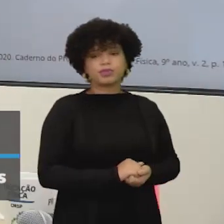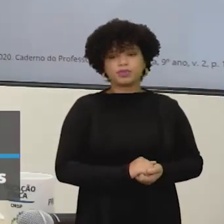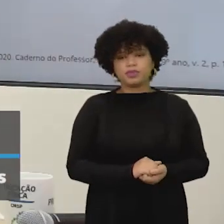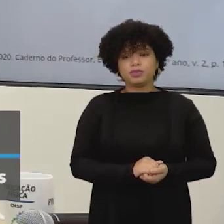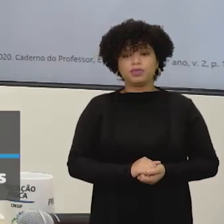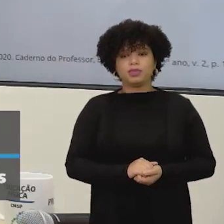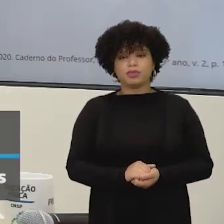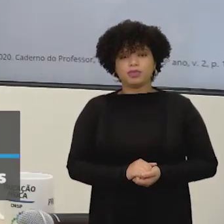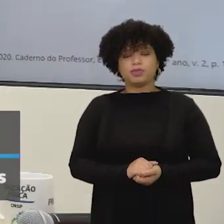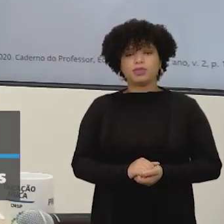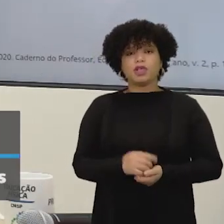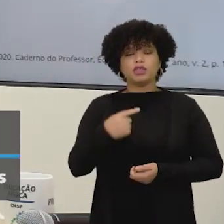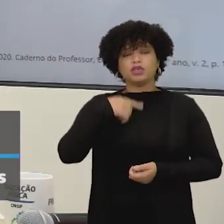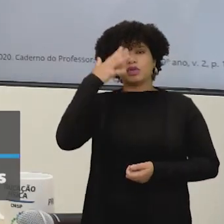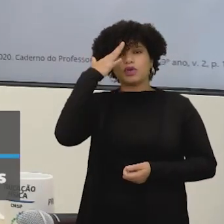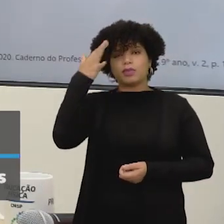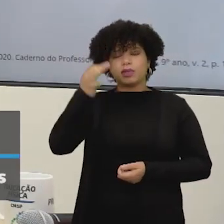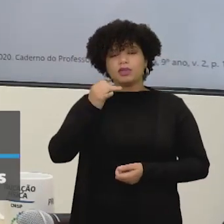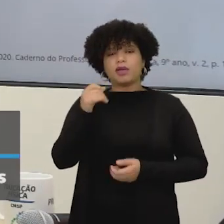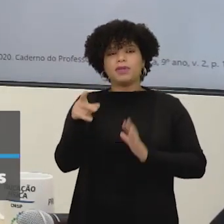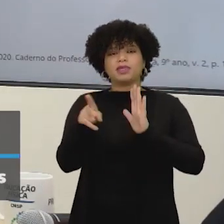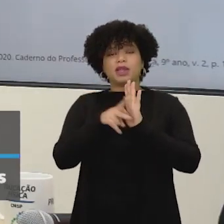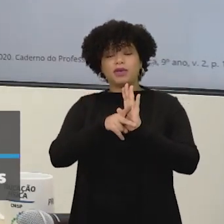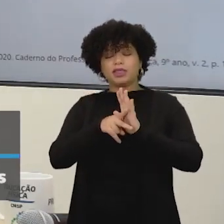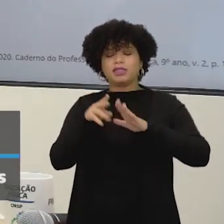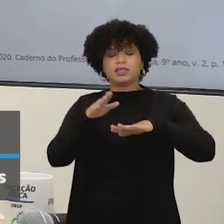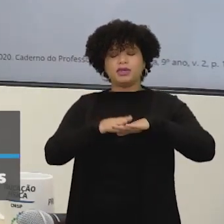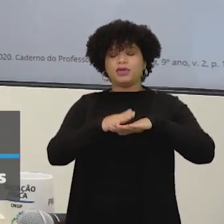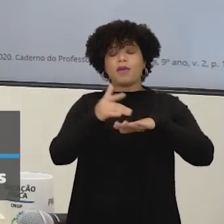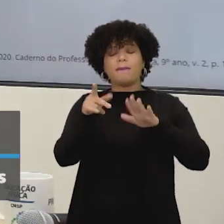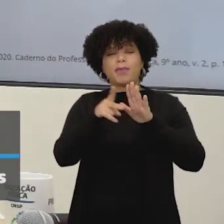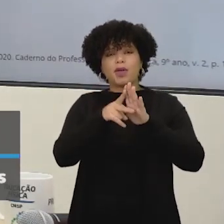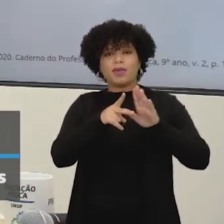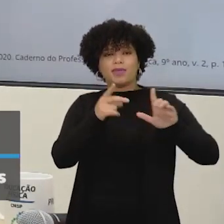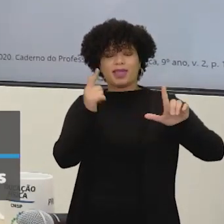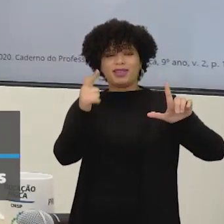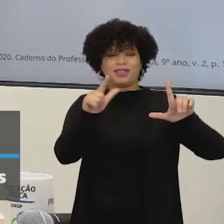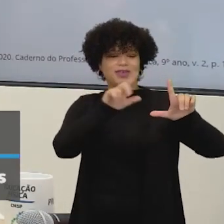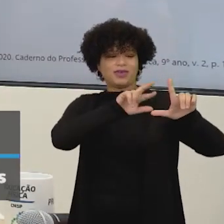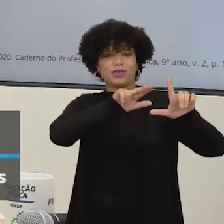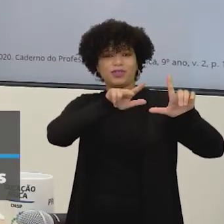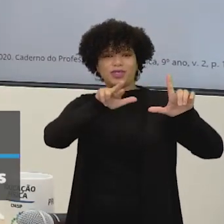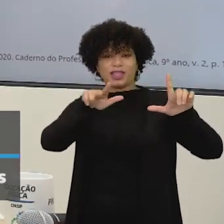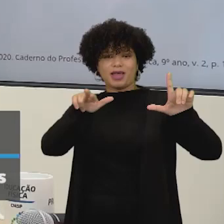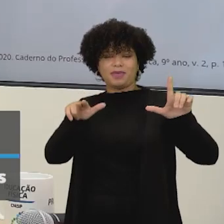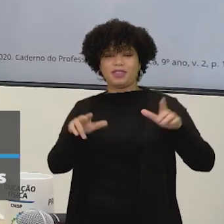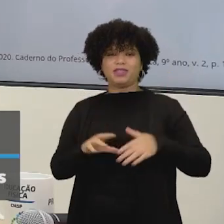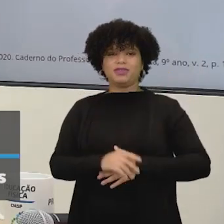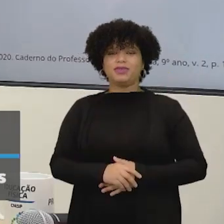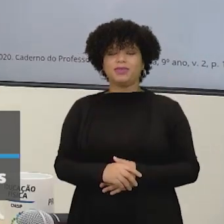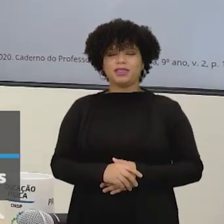estão no 9º ano, vale a pena. E é necessário que a gente estude, né, essas questões aí,